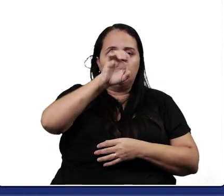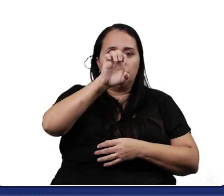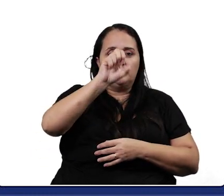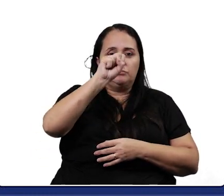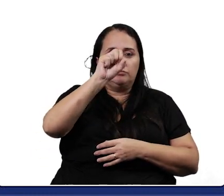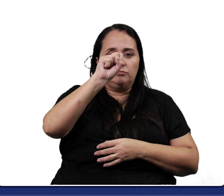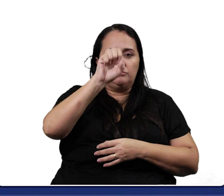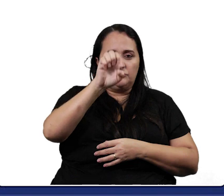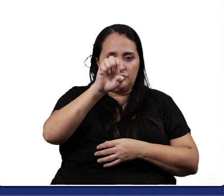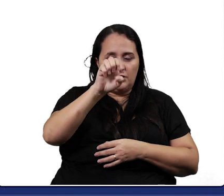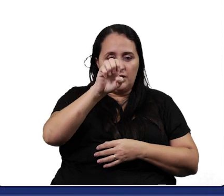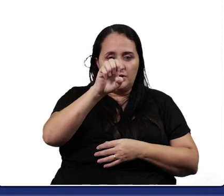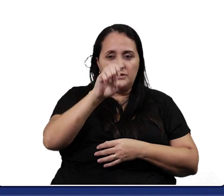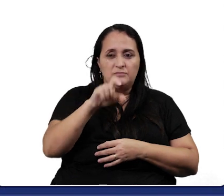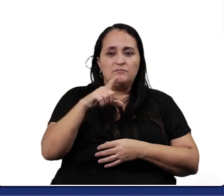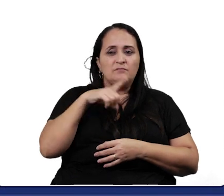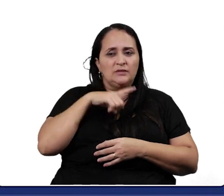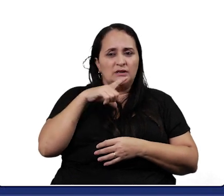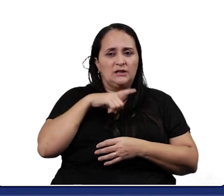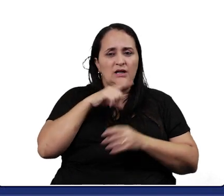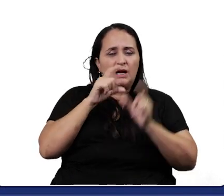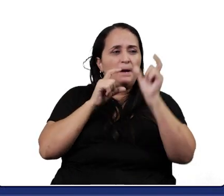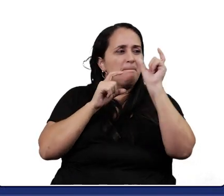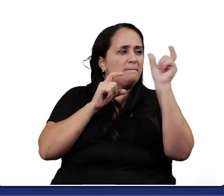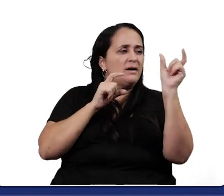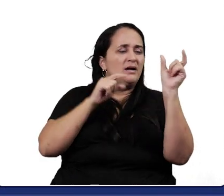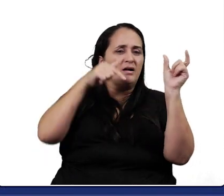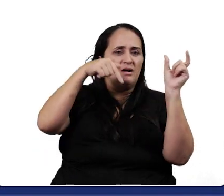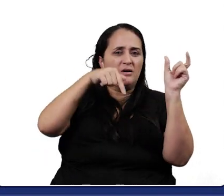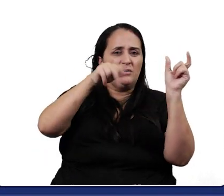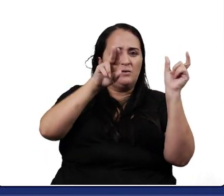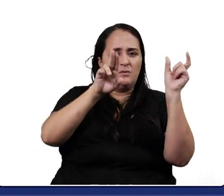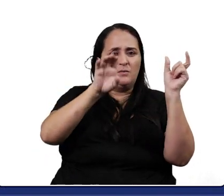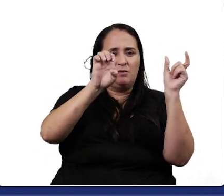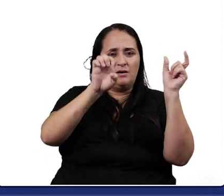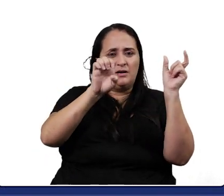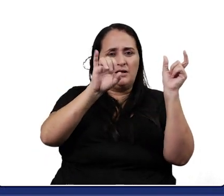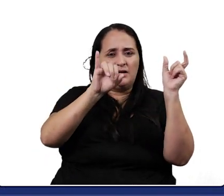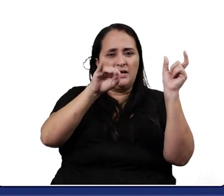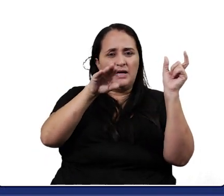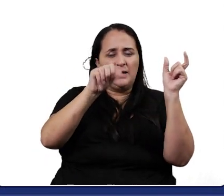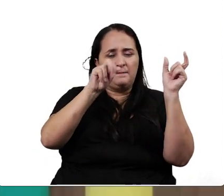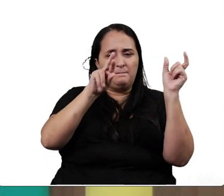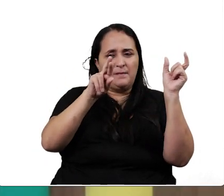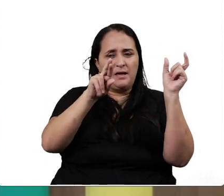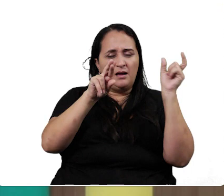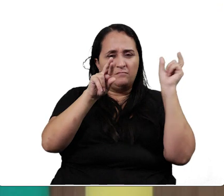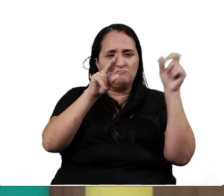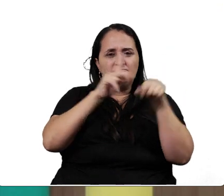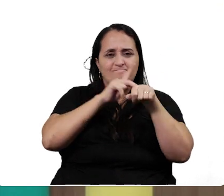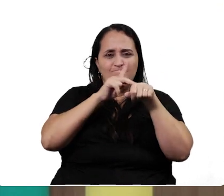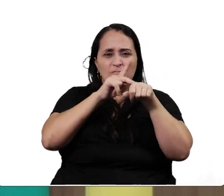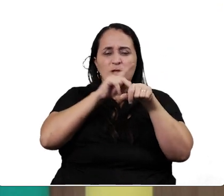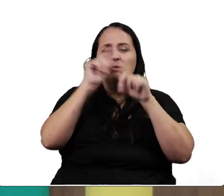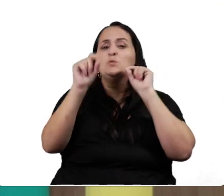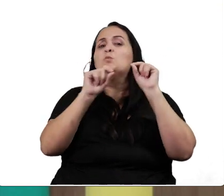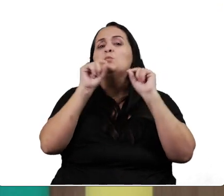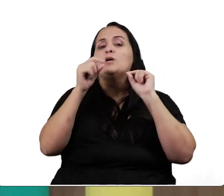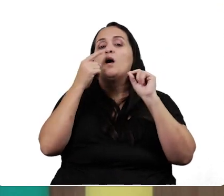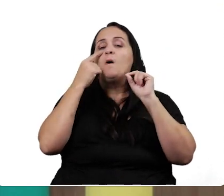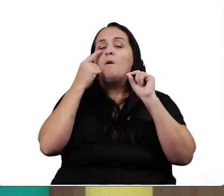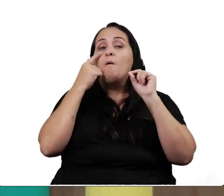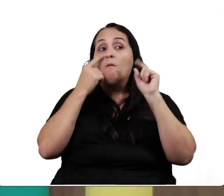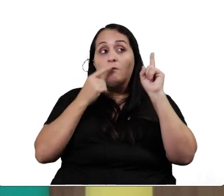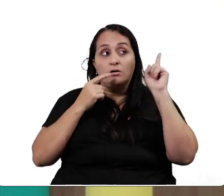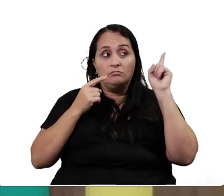né? Continua. A palavra em destaque tem o mesmo significado o quê? O que ele quer saber?